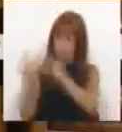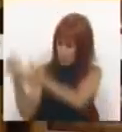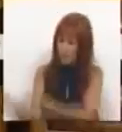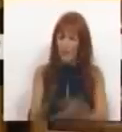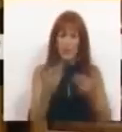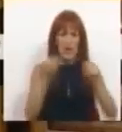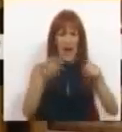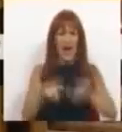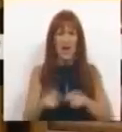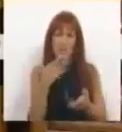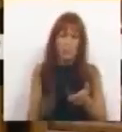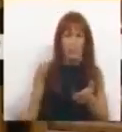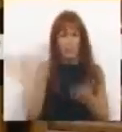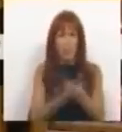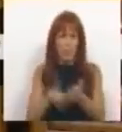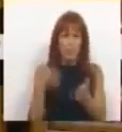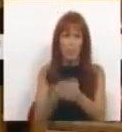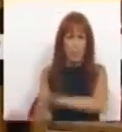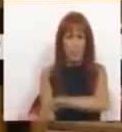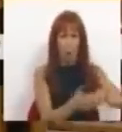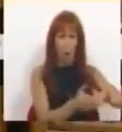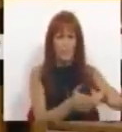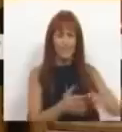muito bem-vindos a este virar de página.